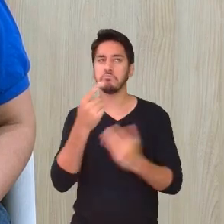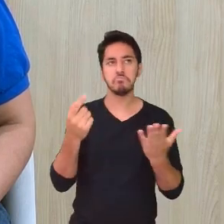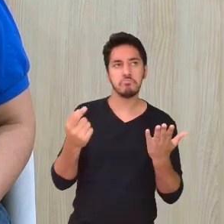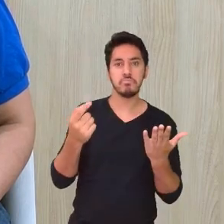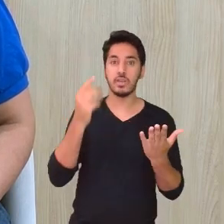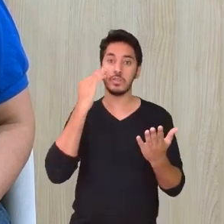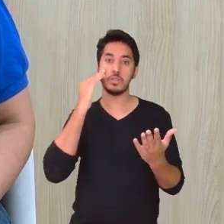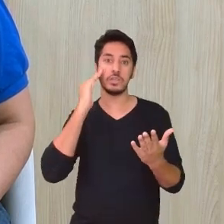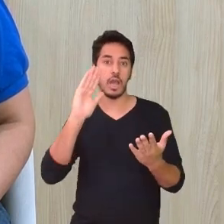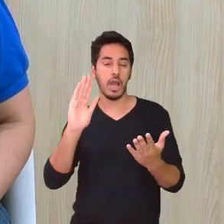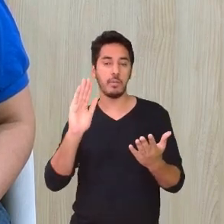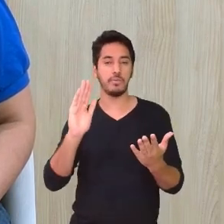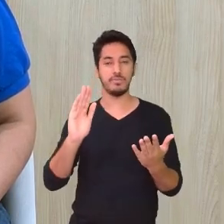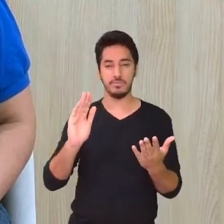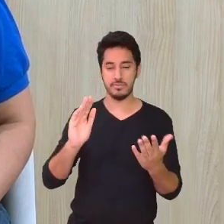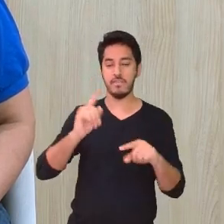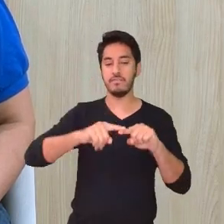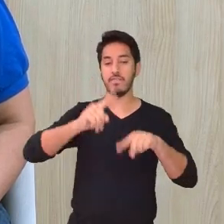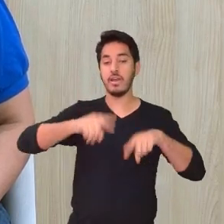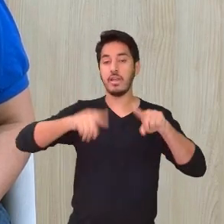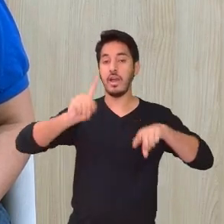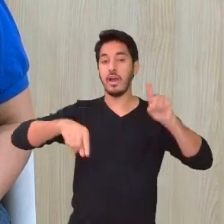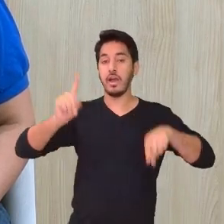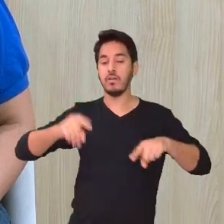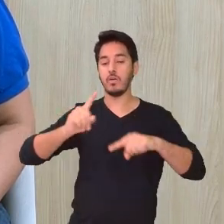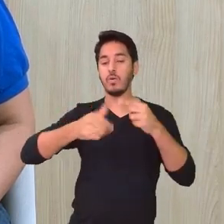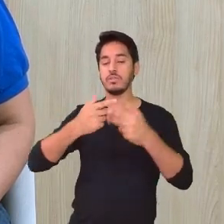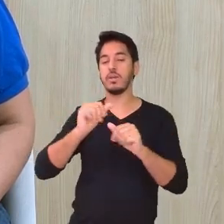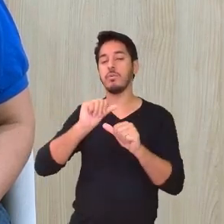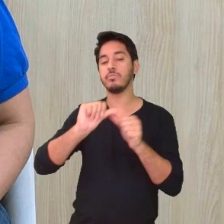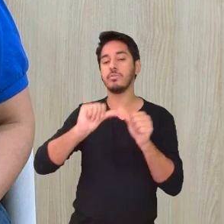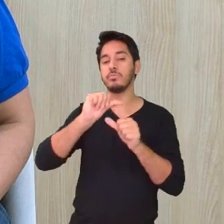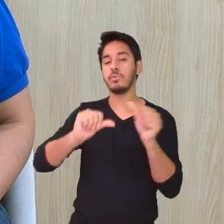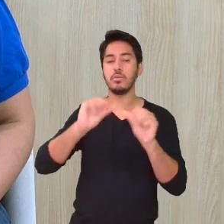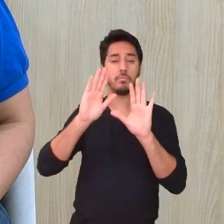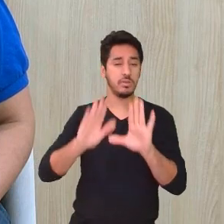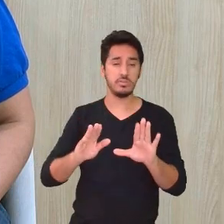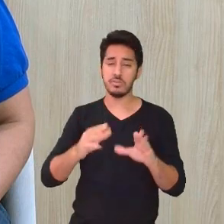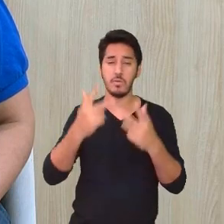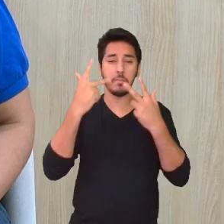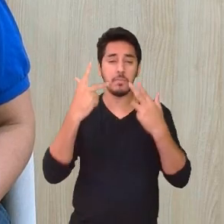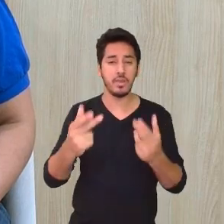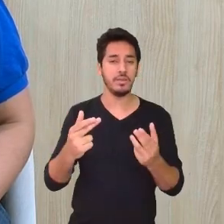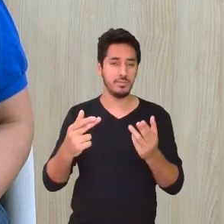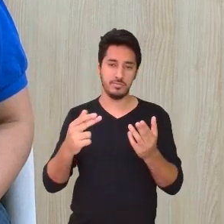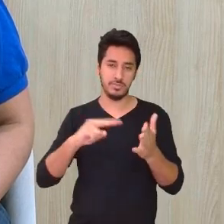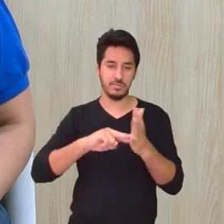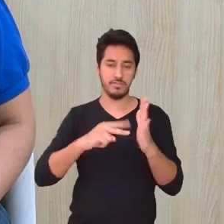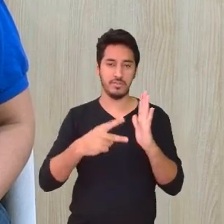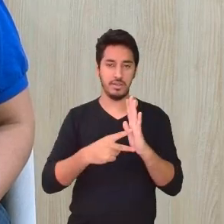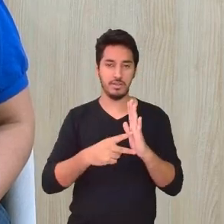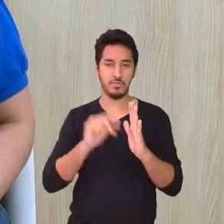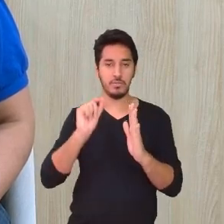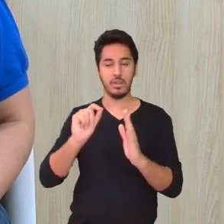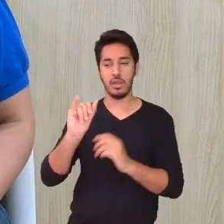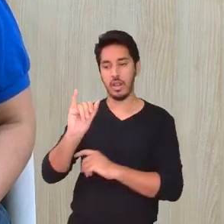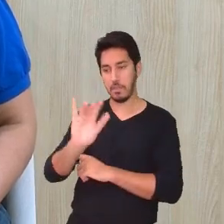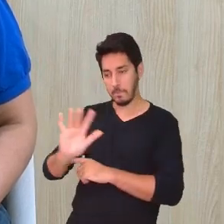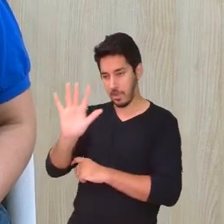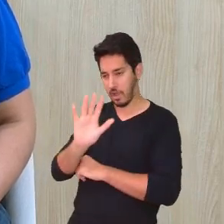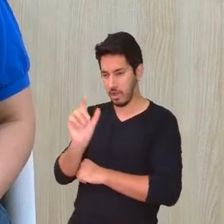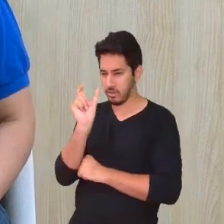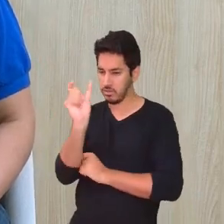desconhecidas, ou variáveis, coisas que estão mudando. Mas é o mesmo sentido que a gente trouxe na aula, né? Aquele símbolo, ele está